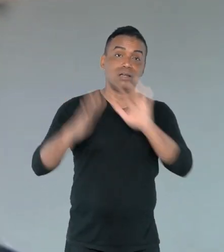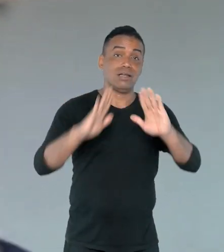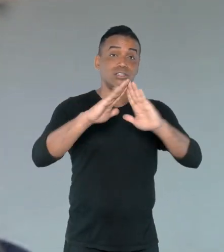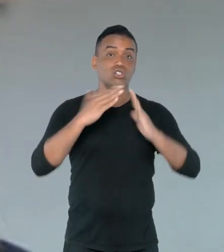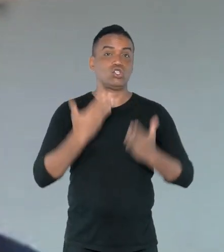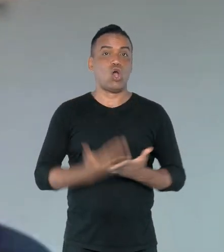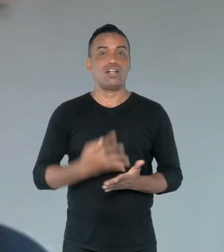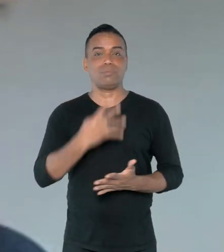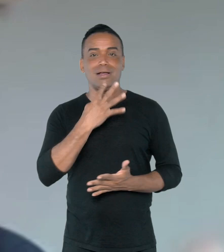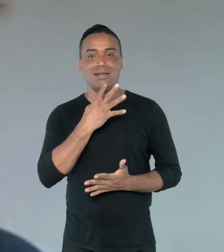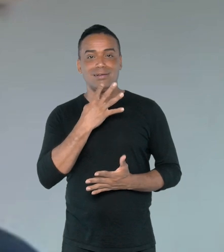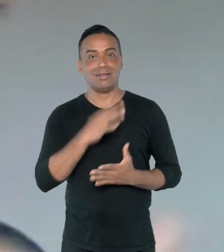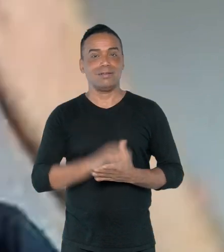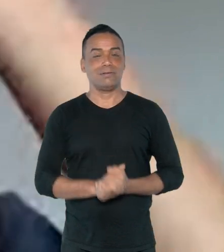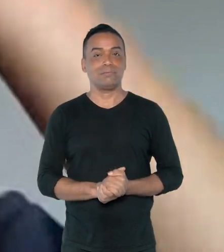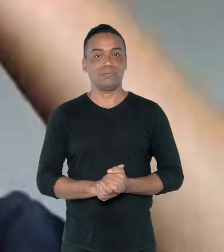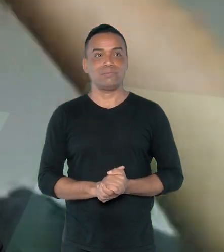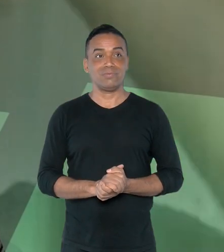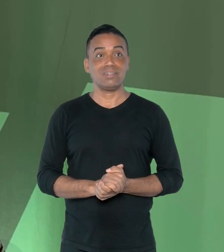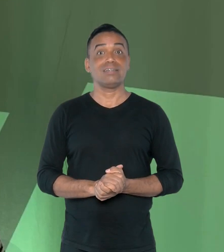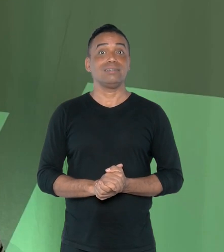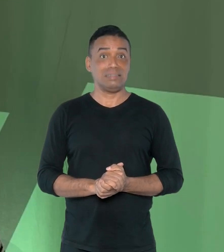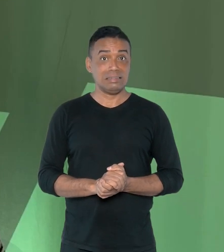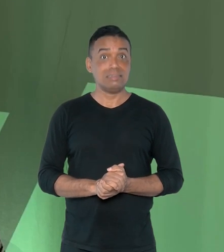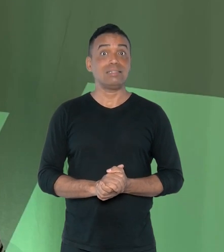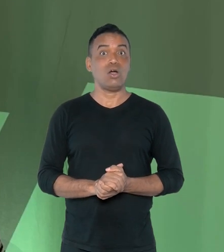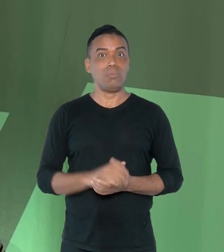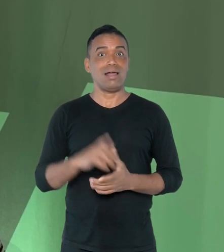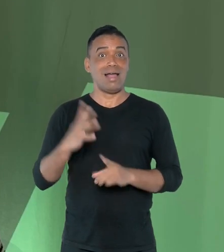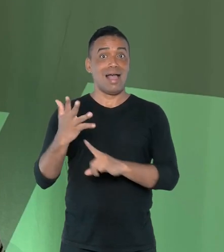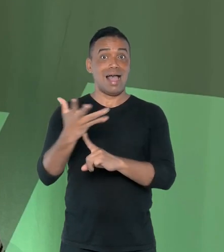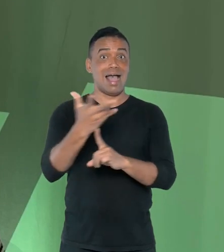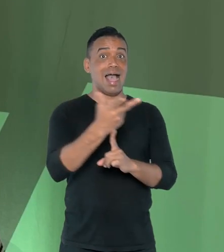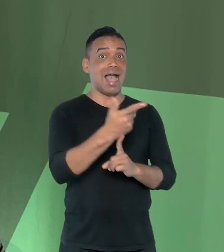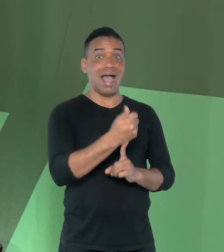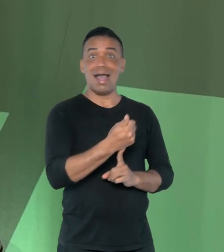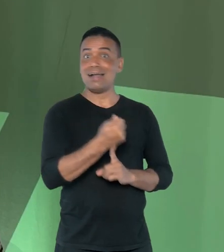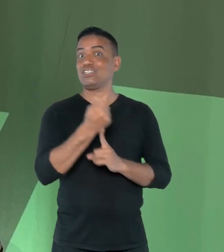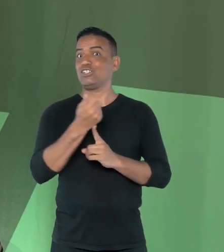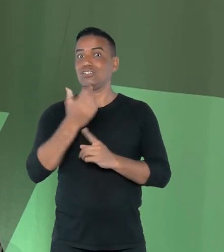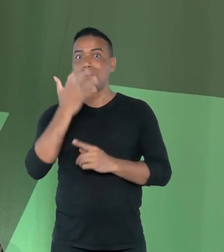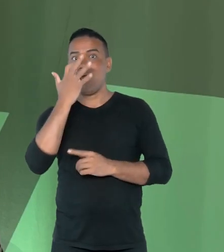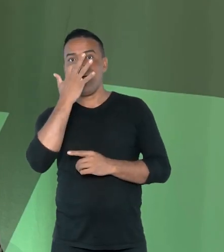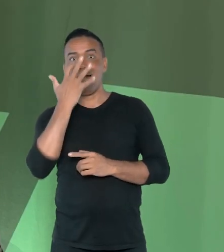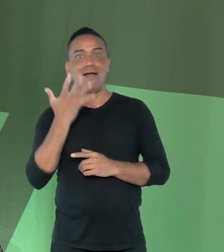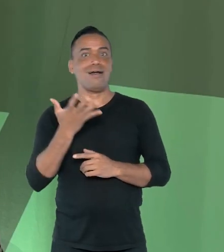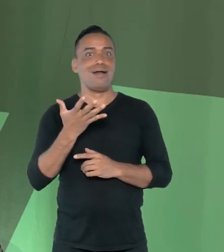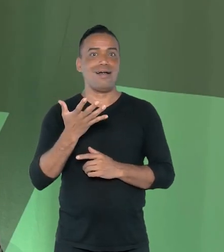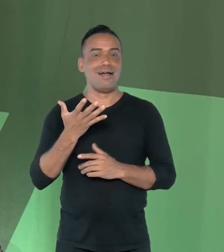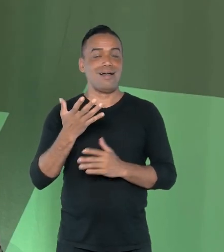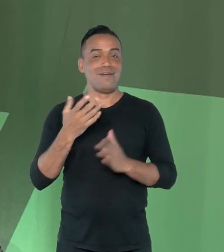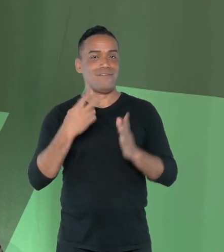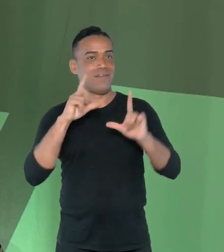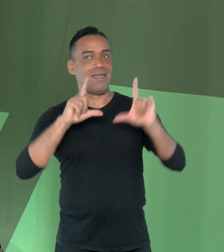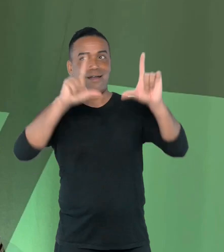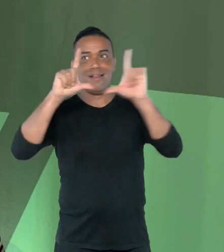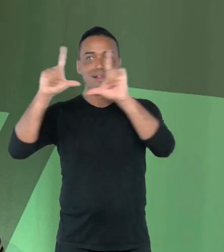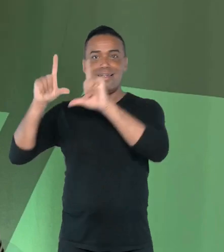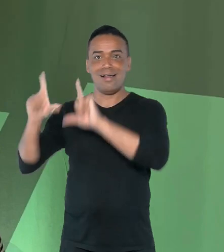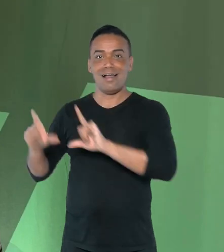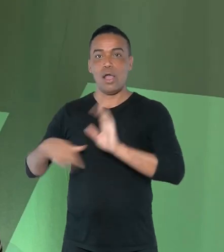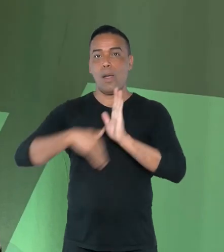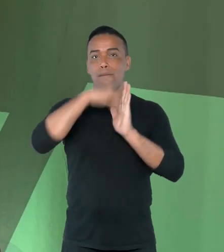muito bacana. Já instiga também a gostar de artes plásticas, né, de saber apreciar essas obras de arte,